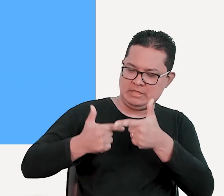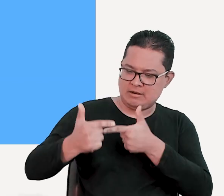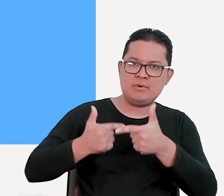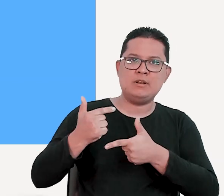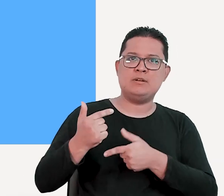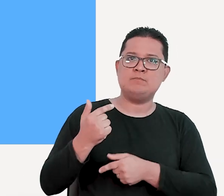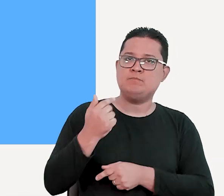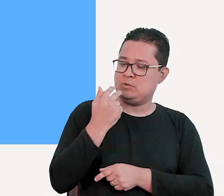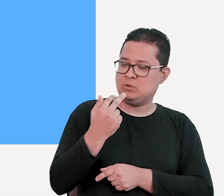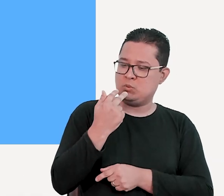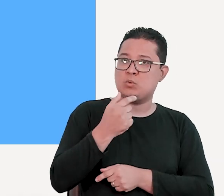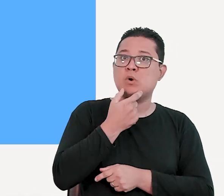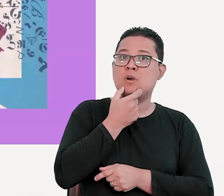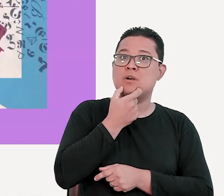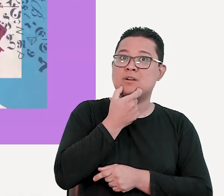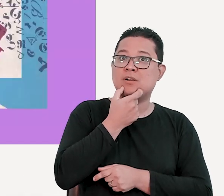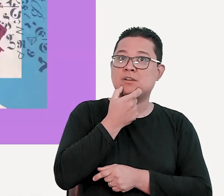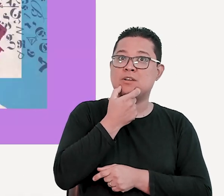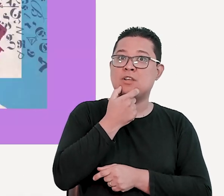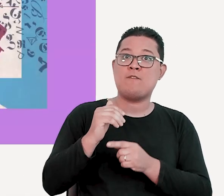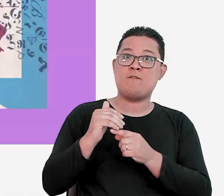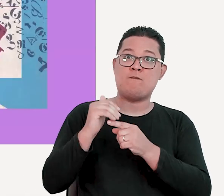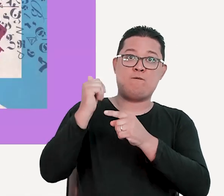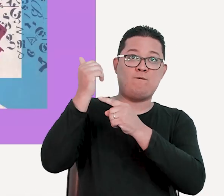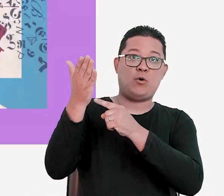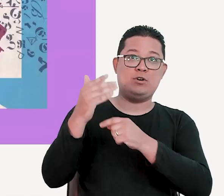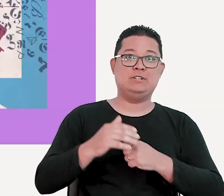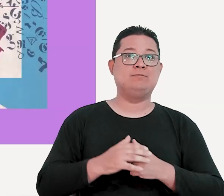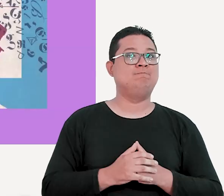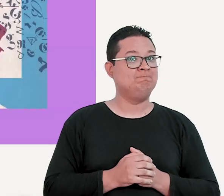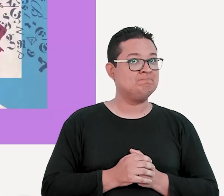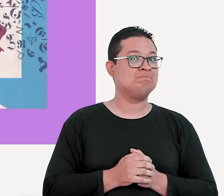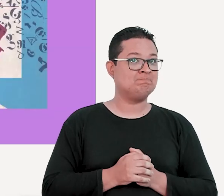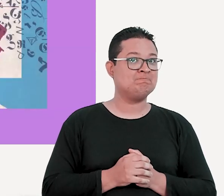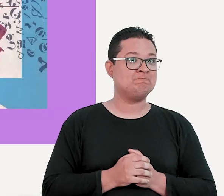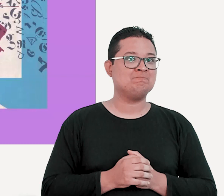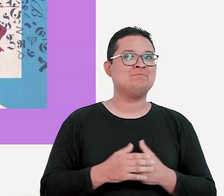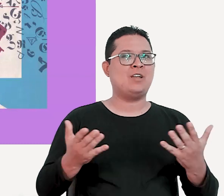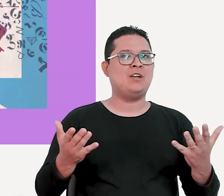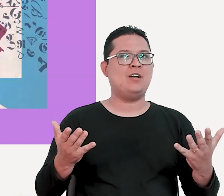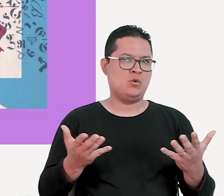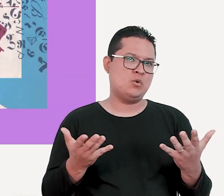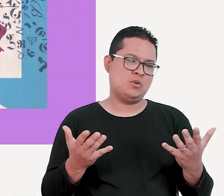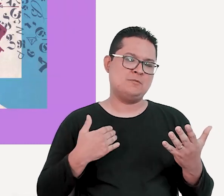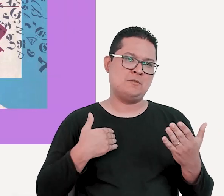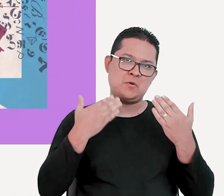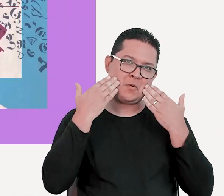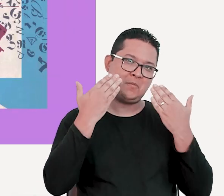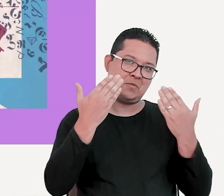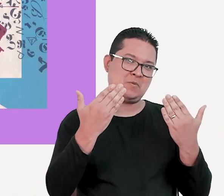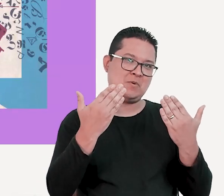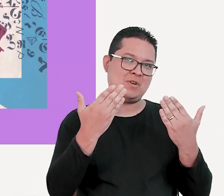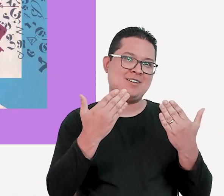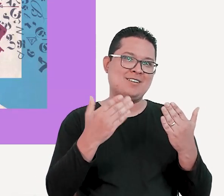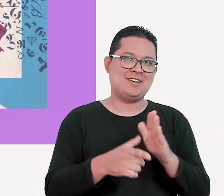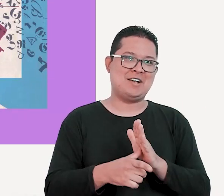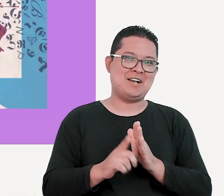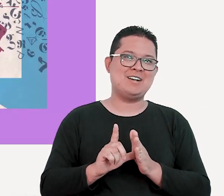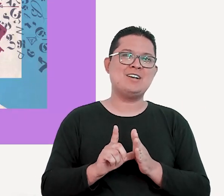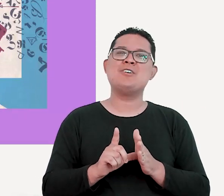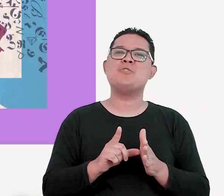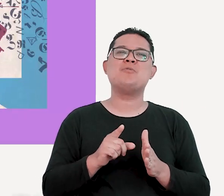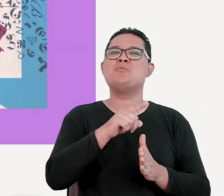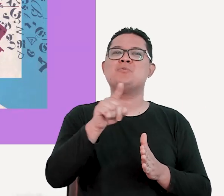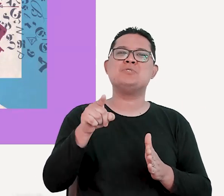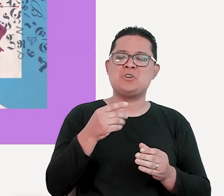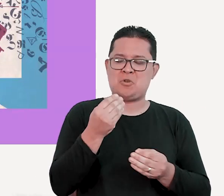em inglês na gringa, tá bom? Então, eu vou me apresentar um pouquinho antes para vocês entenderem como é o